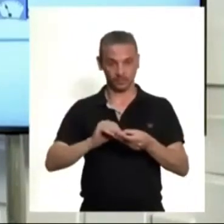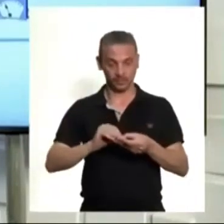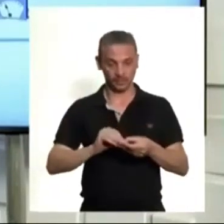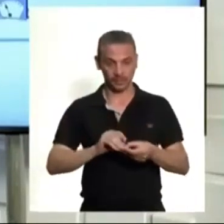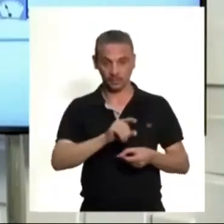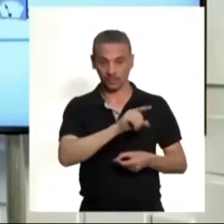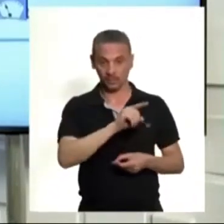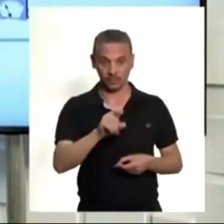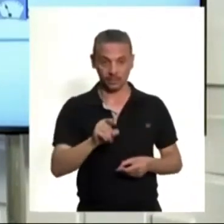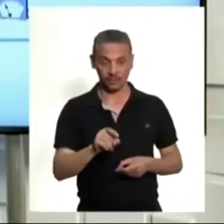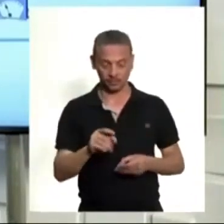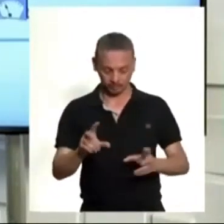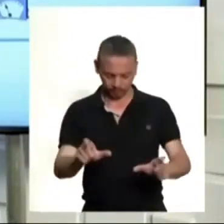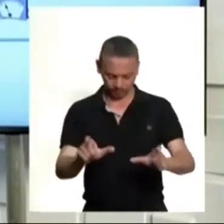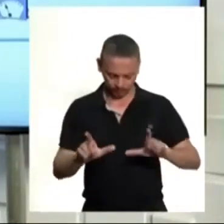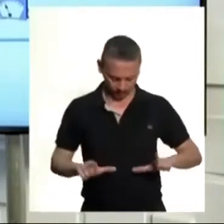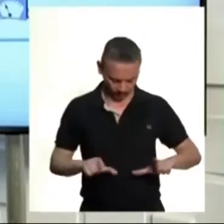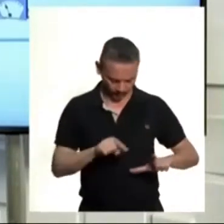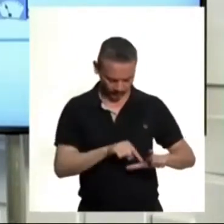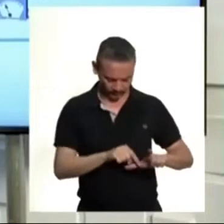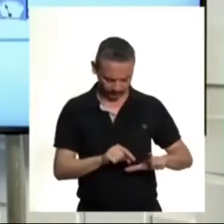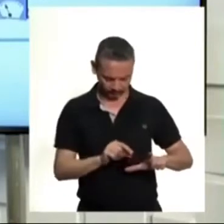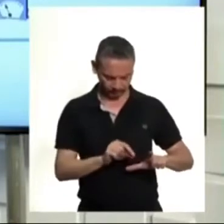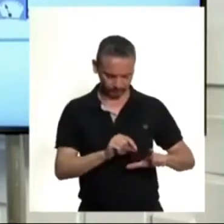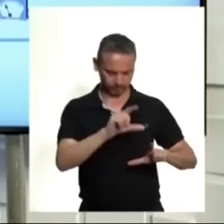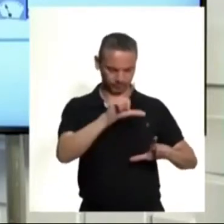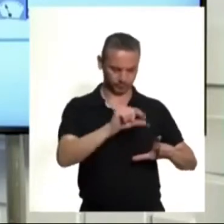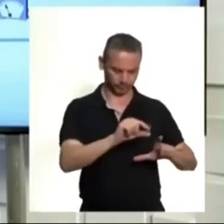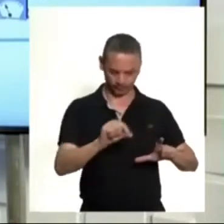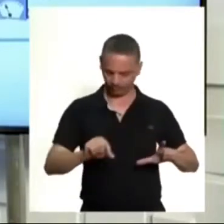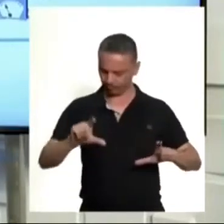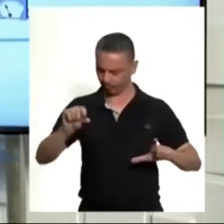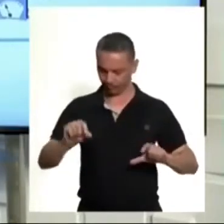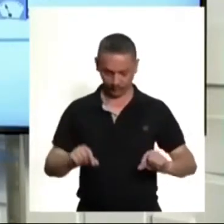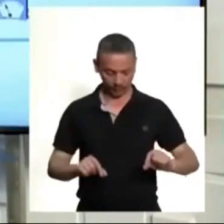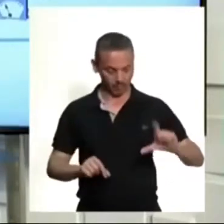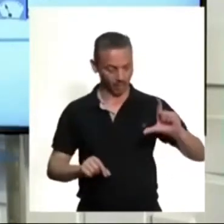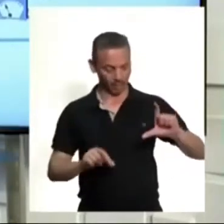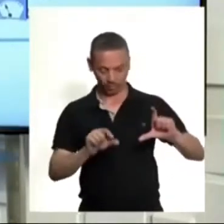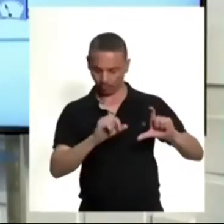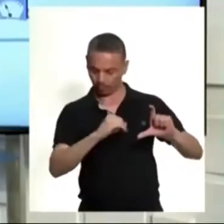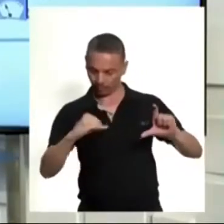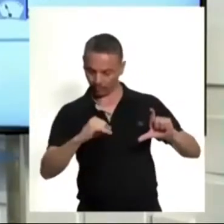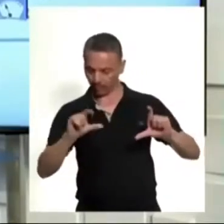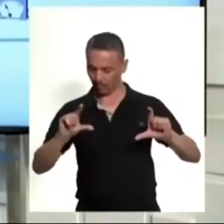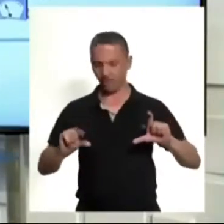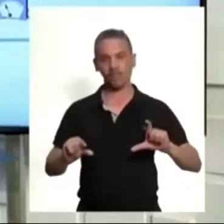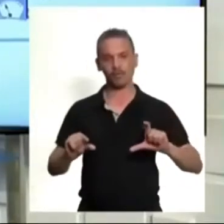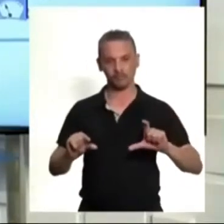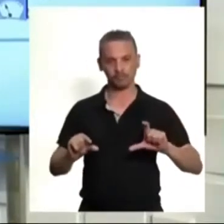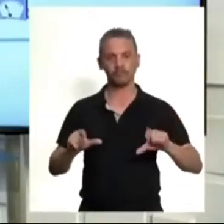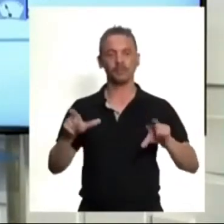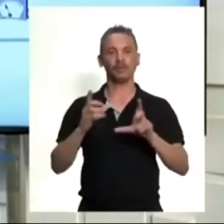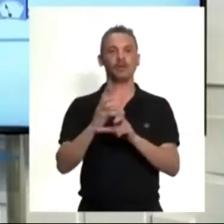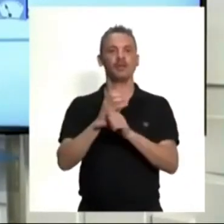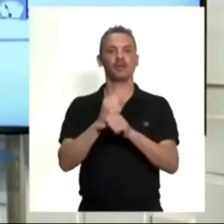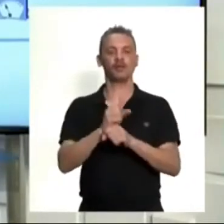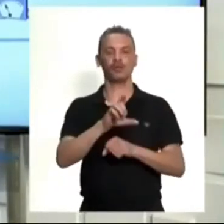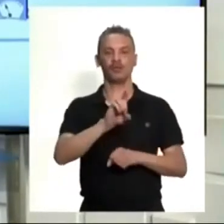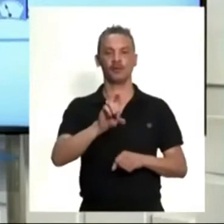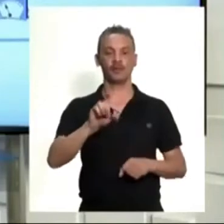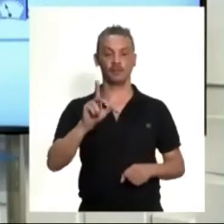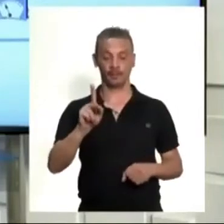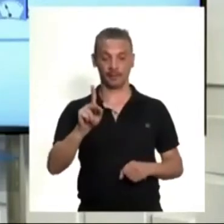vai lá, pega os dois potenciais de redução e faz o maior menos o menor. Dessa forma você calcula a DDP das